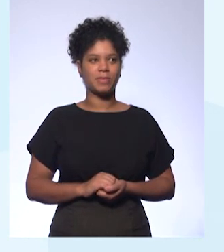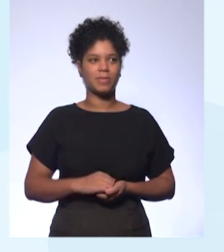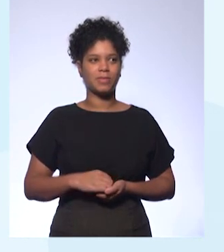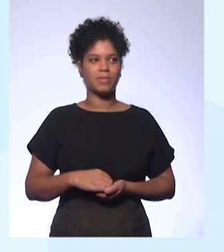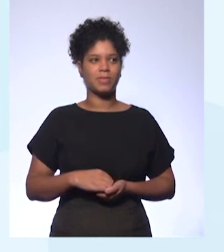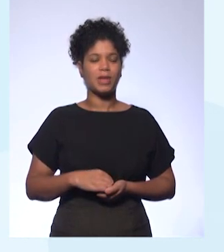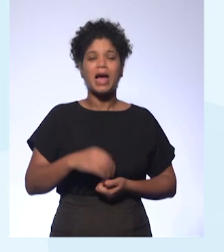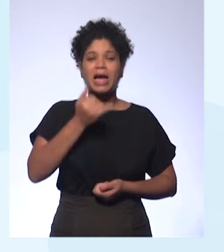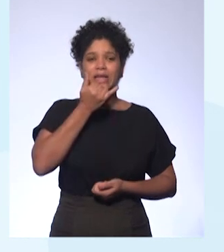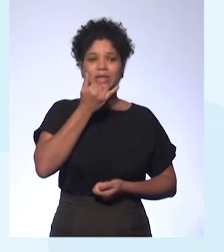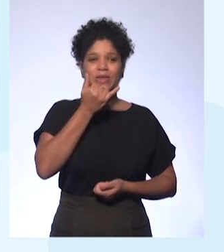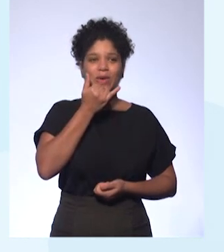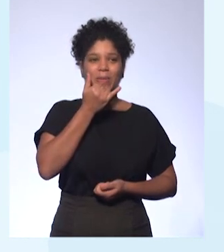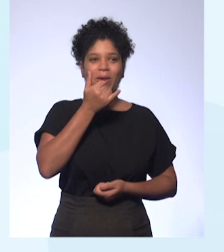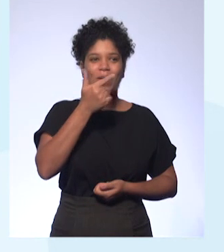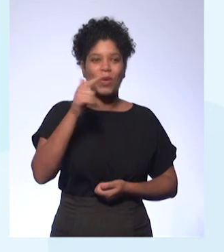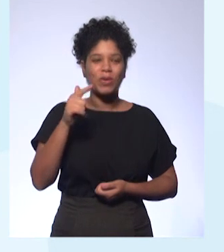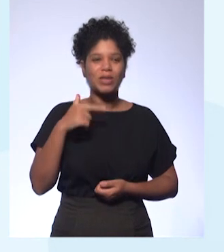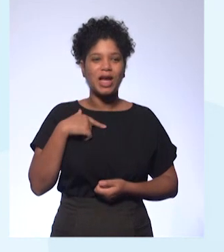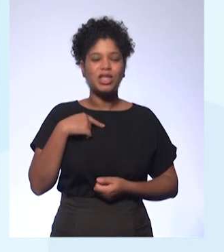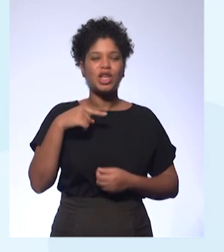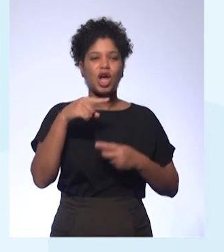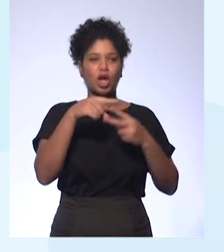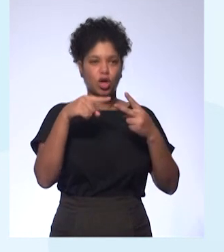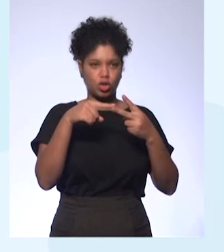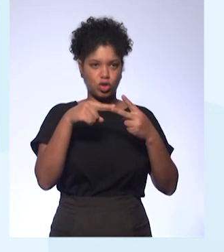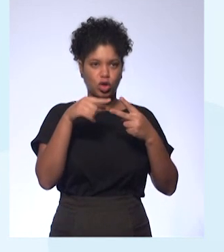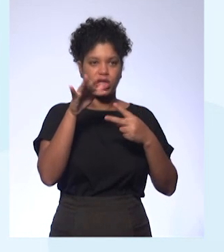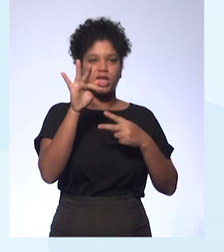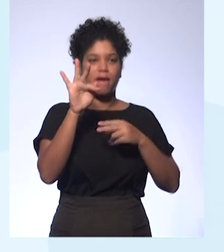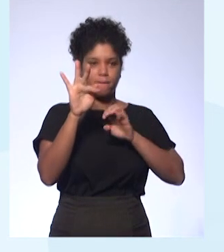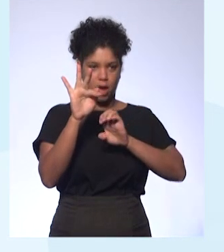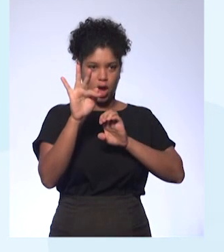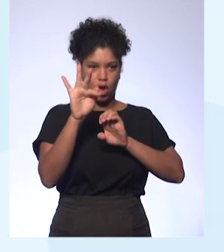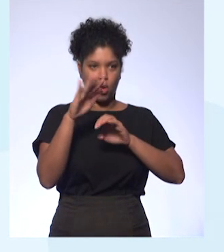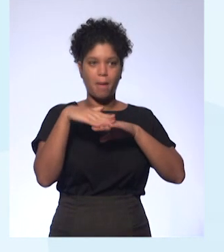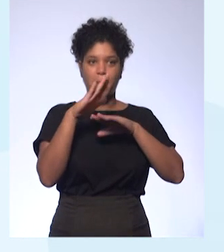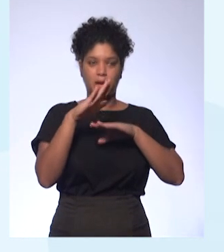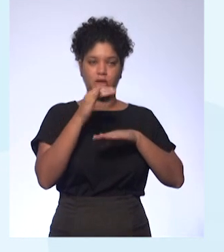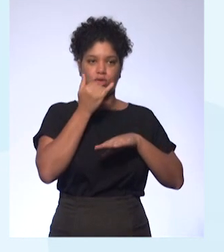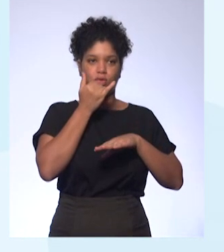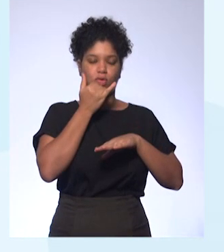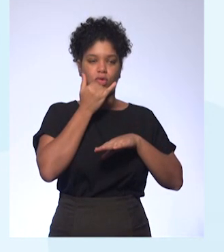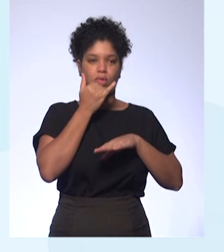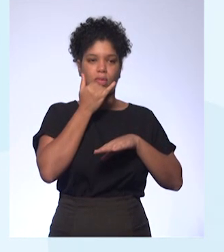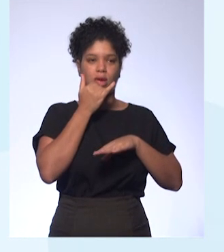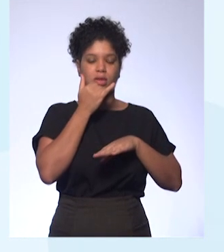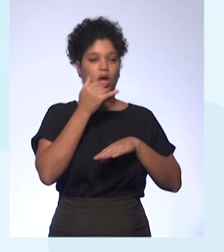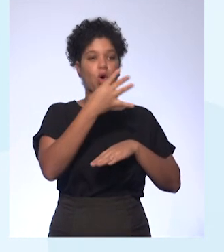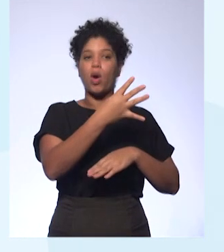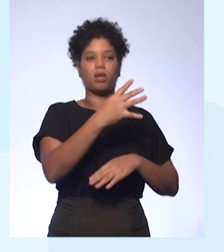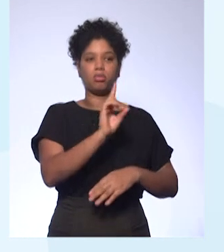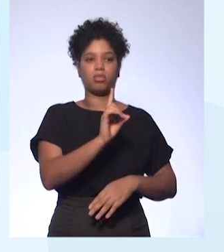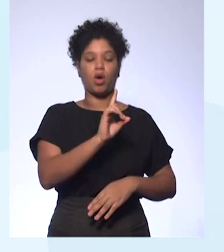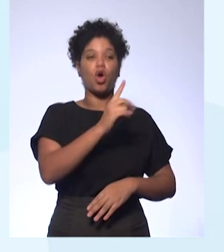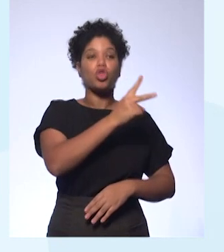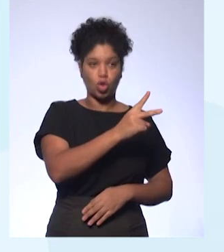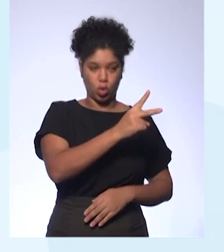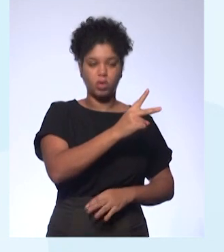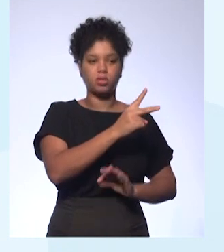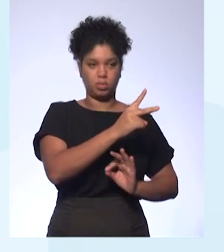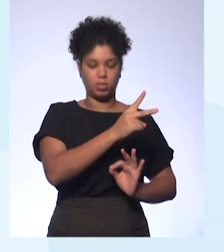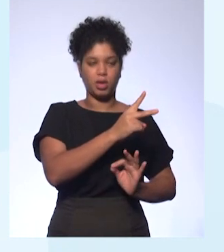Ah, desculpa, aqui, ó, eu coloquei 2 ferros a mais, certo? Aqui não é 4, e sim 2, que vai